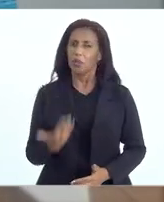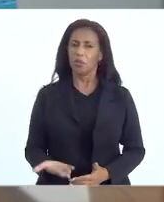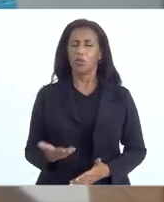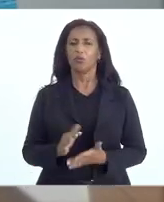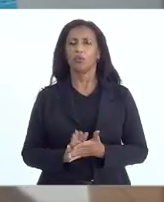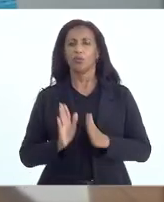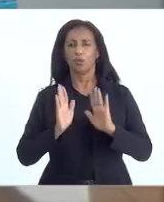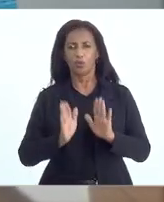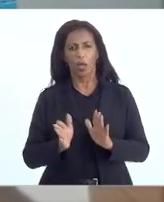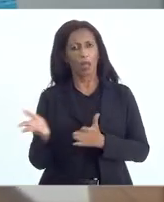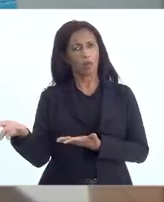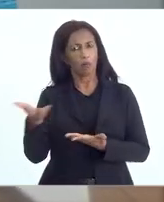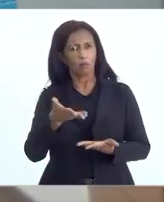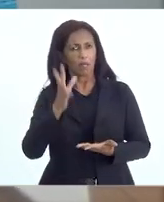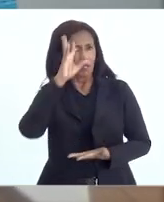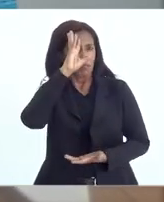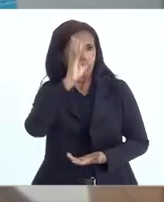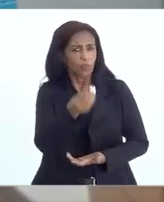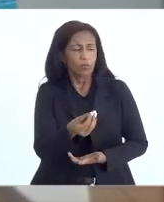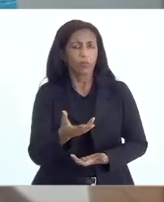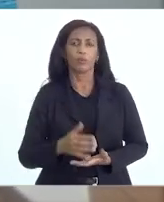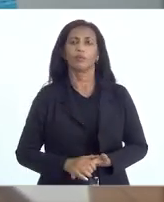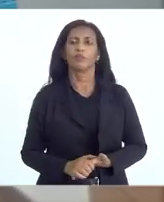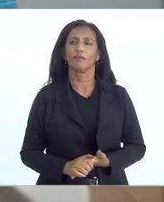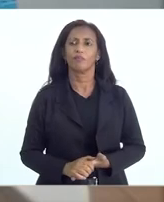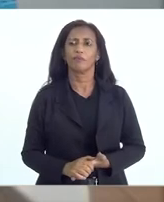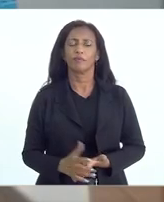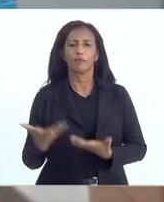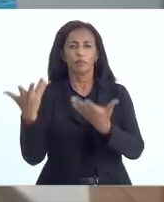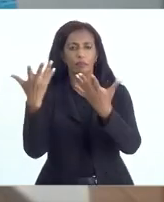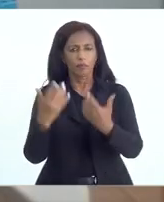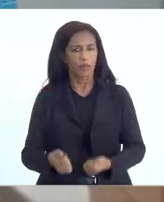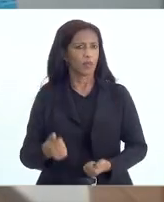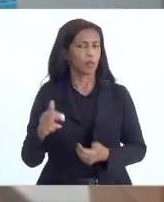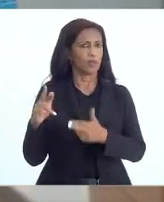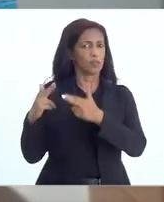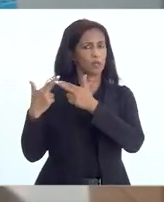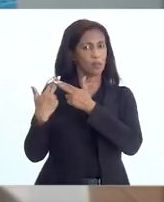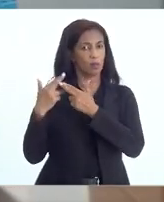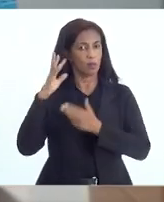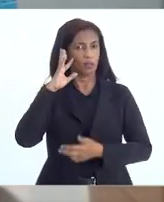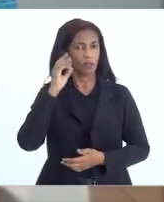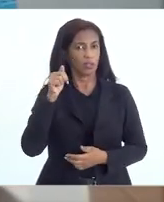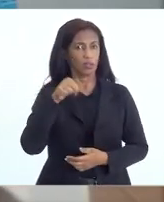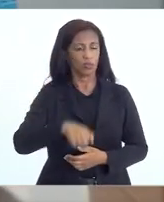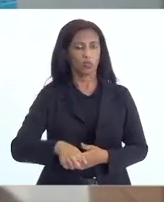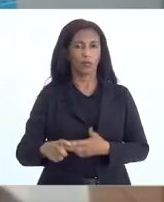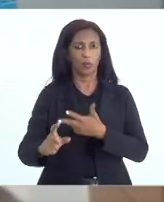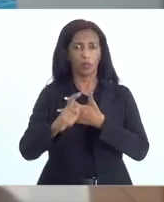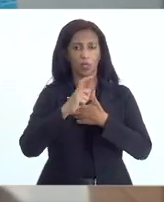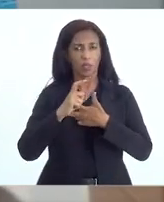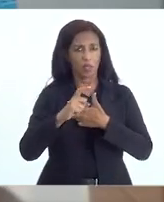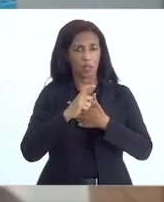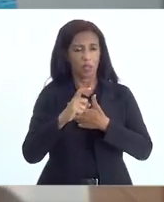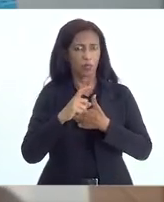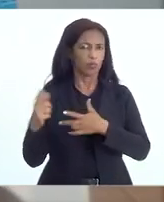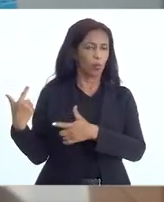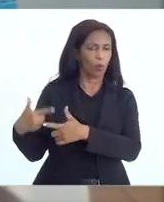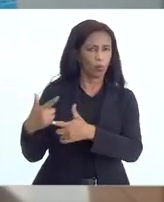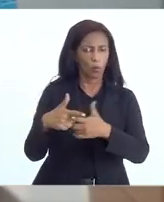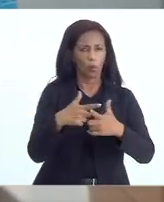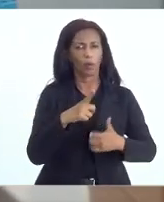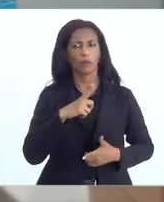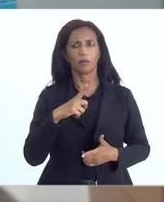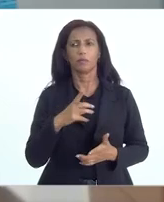últimos pediu para ele resolver assumir essa responsabilidade de resolver no âmbito do executivo os imbróglios